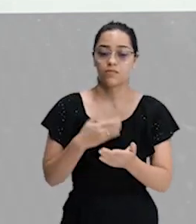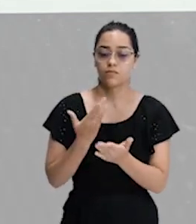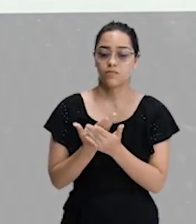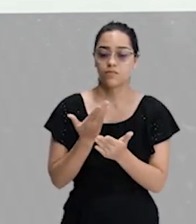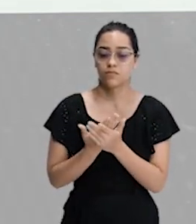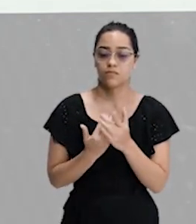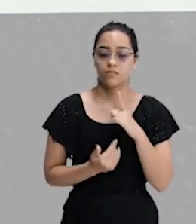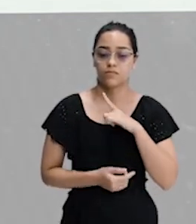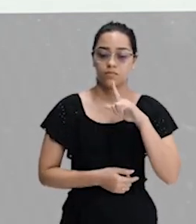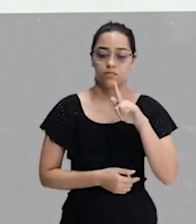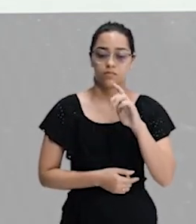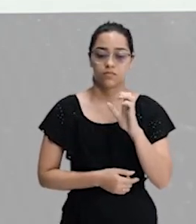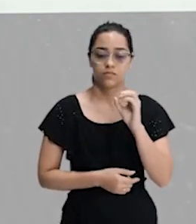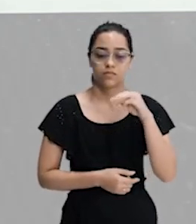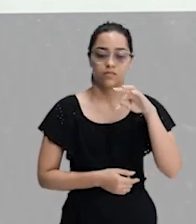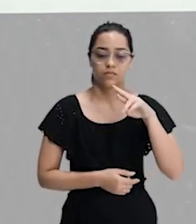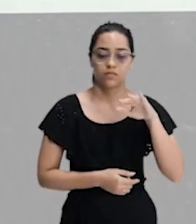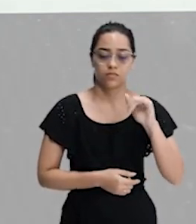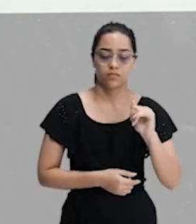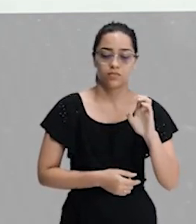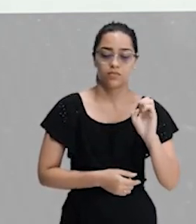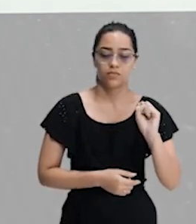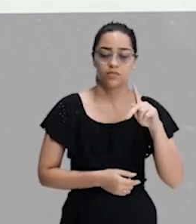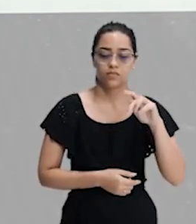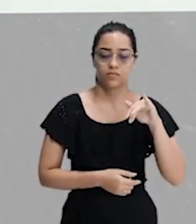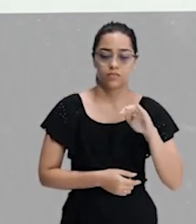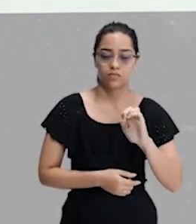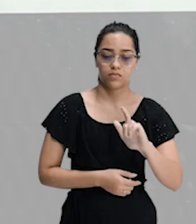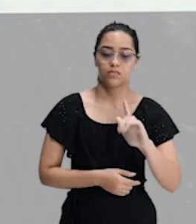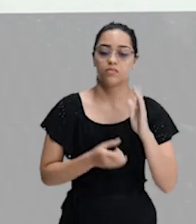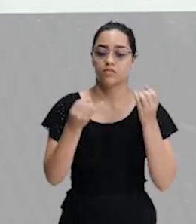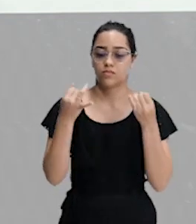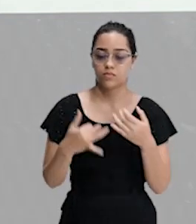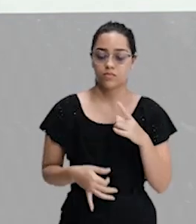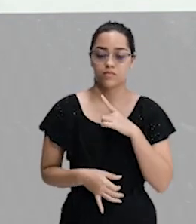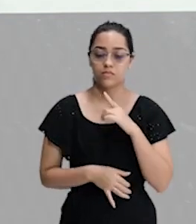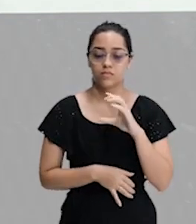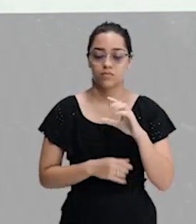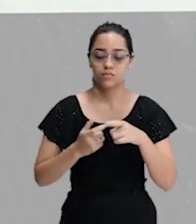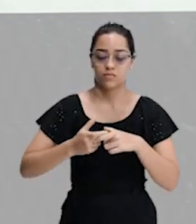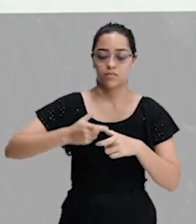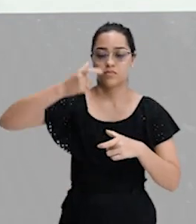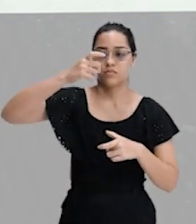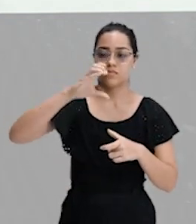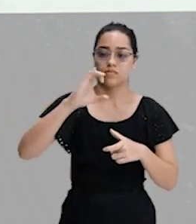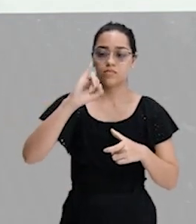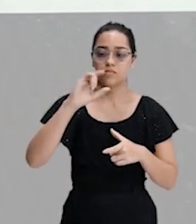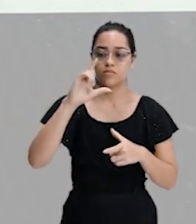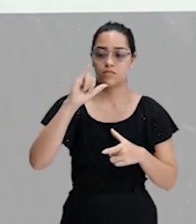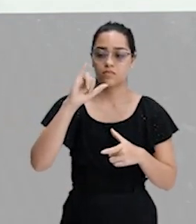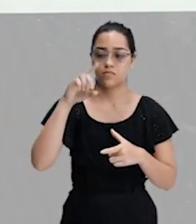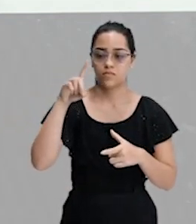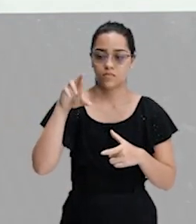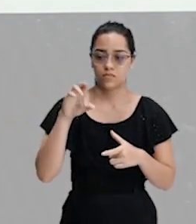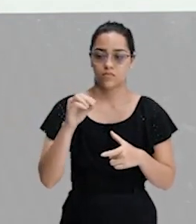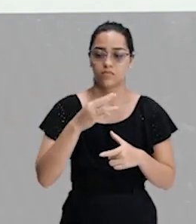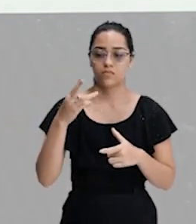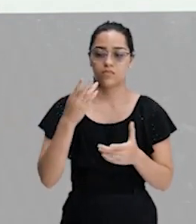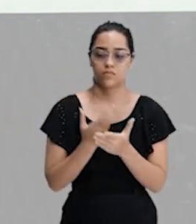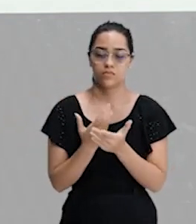aqui geometria espacial, né? Como falando do cilindro, né? Já é a nossa terceira aula sobre esse assunto,